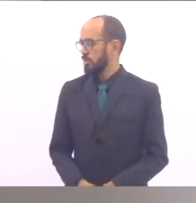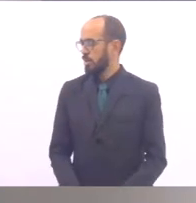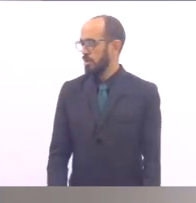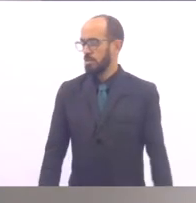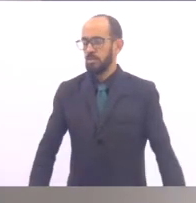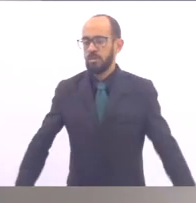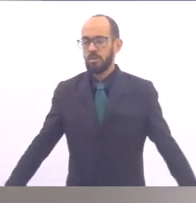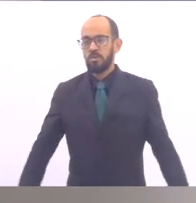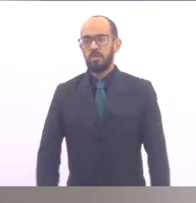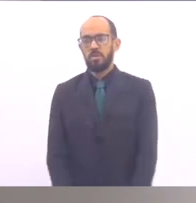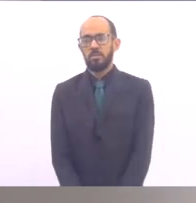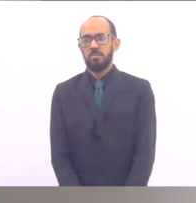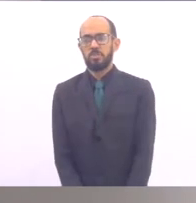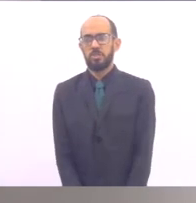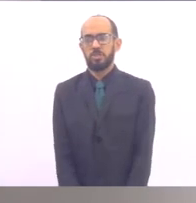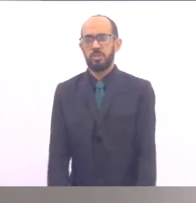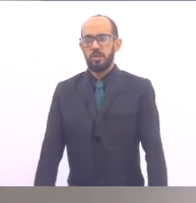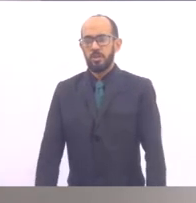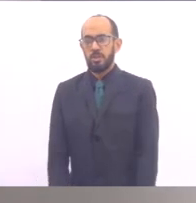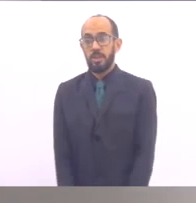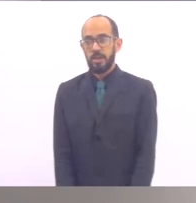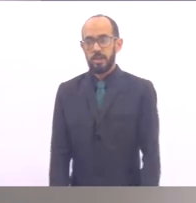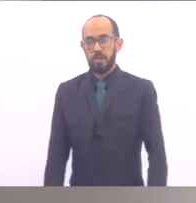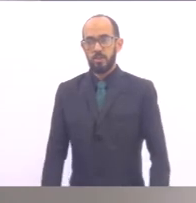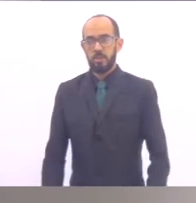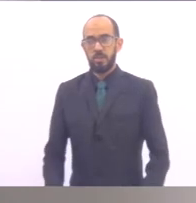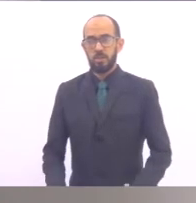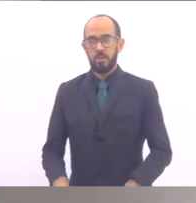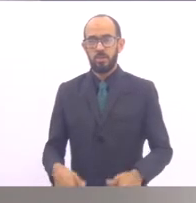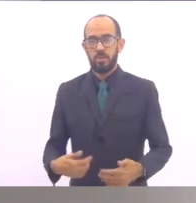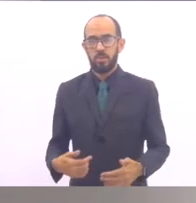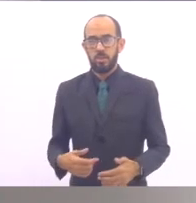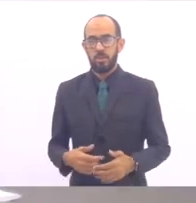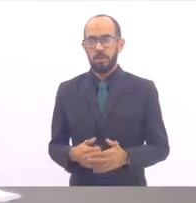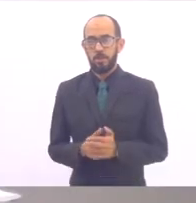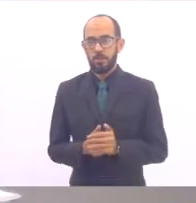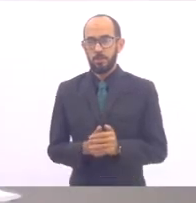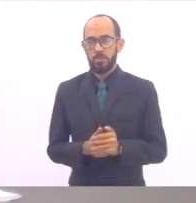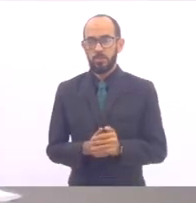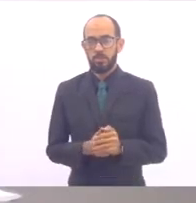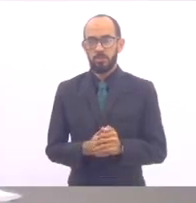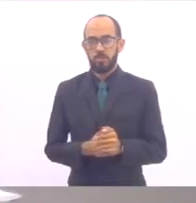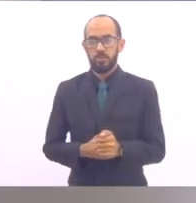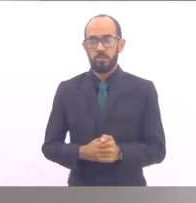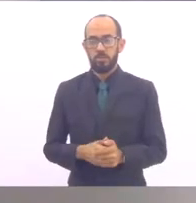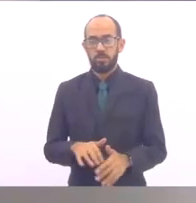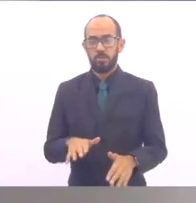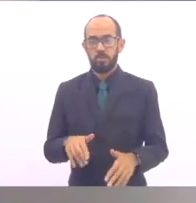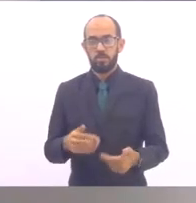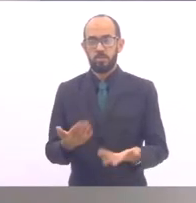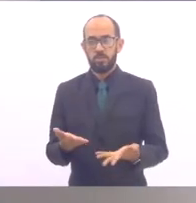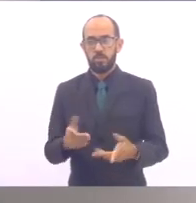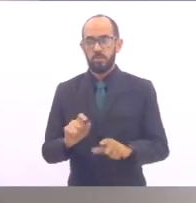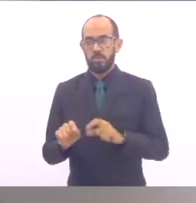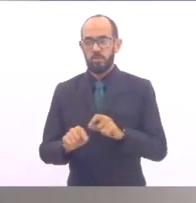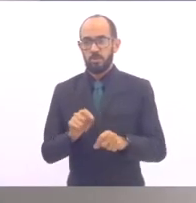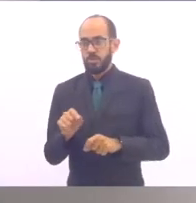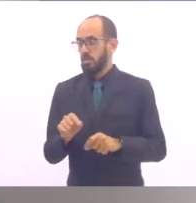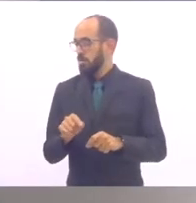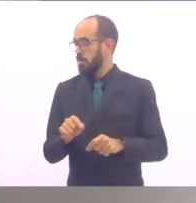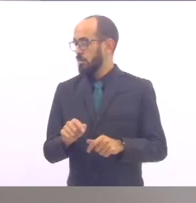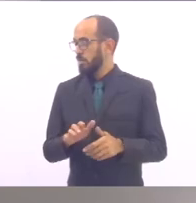Mas não seria só isso, porque a gente está fazendo, né? Mas é o que compete a nós. Você quer também dar uma complementada? Mas pega o microfone. Onde é que está o